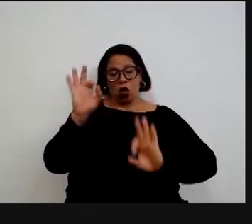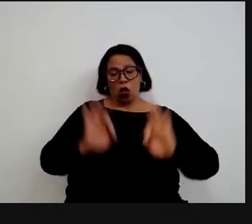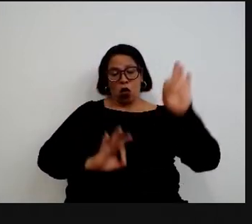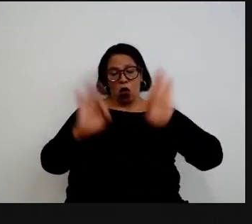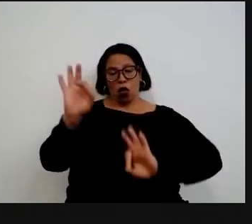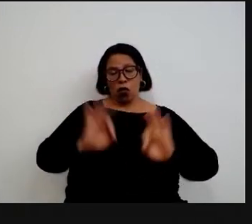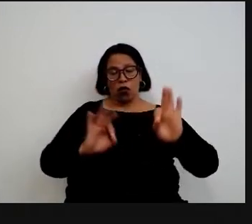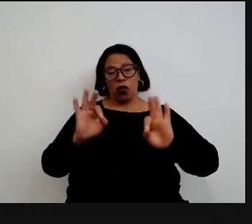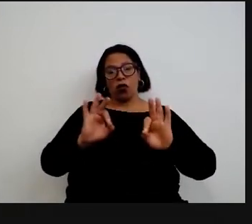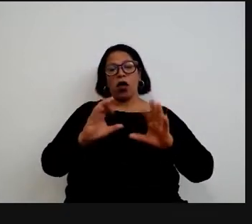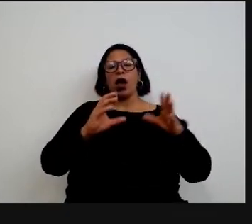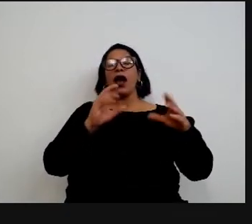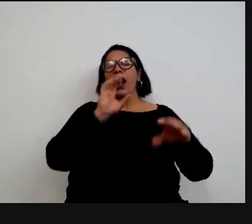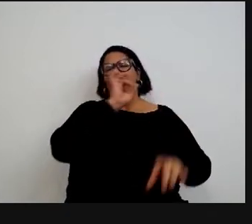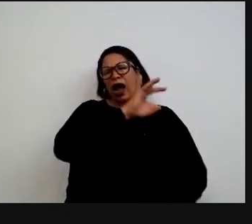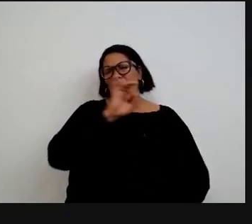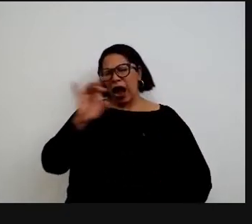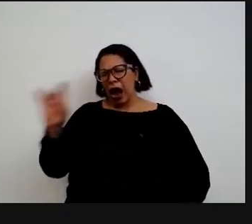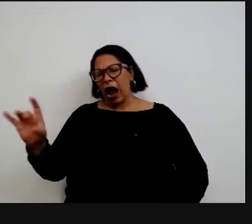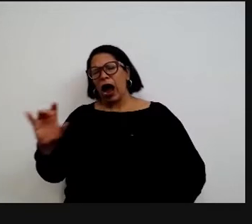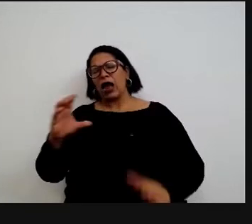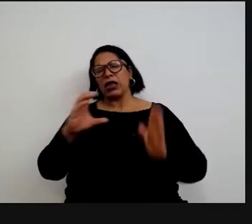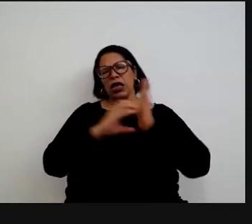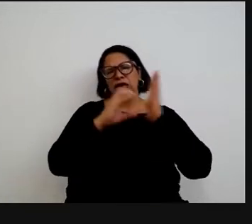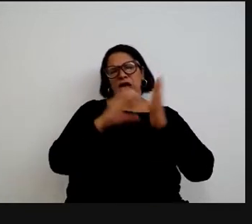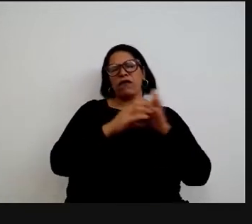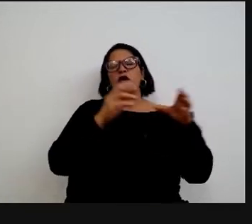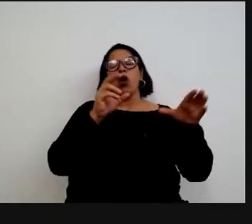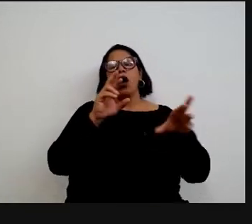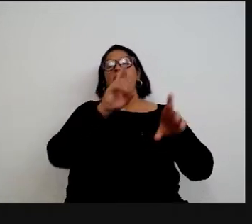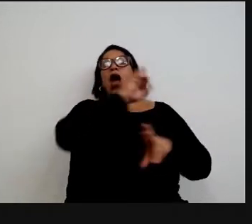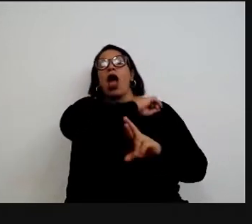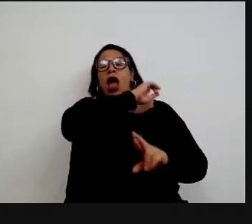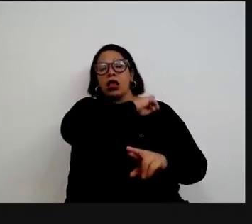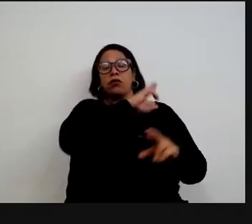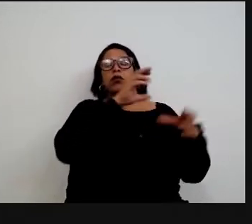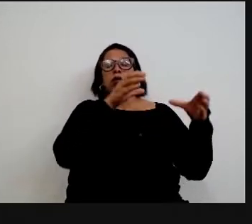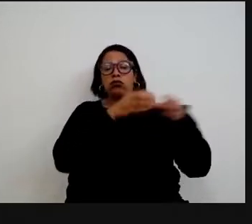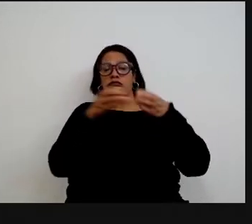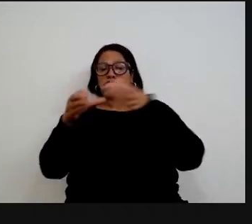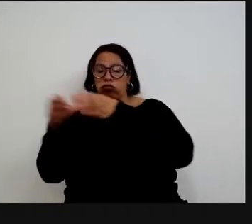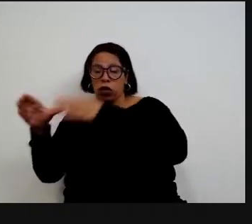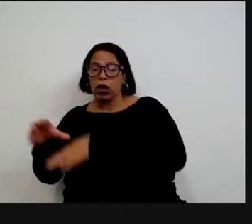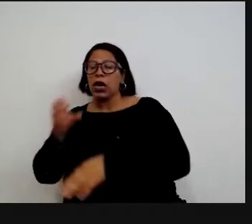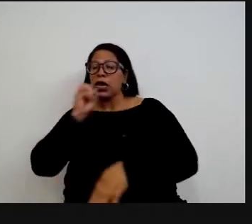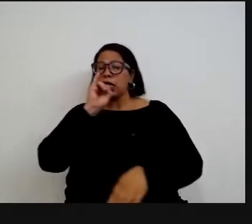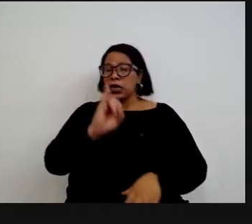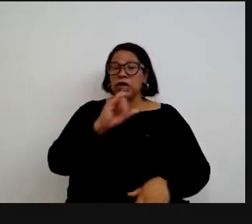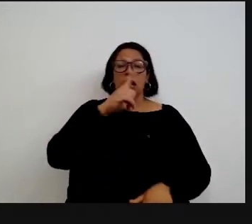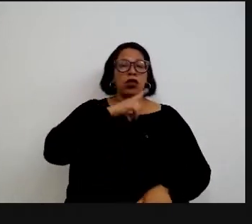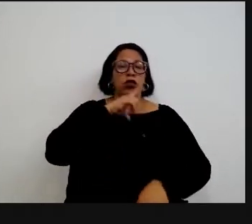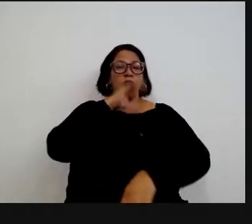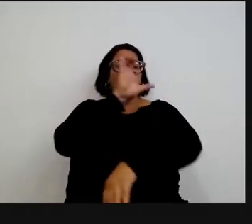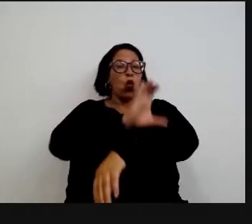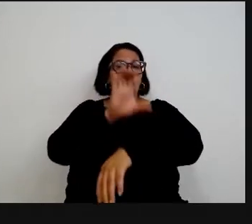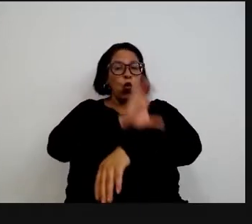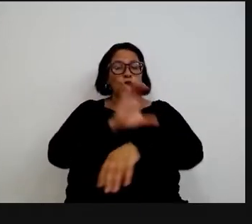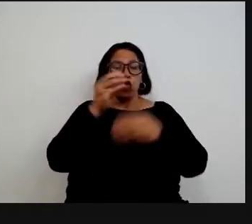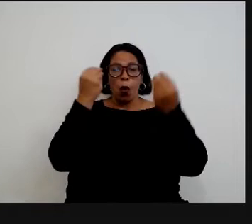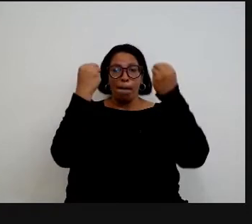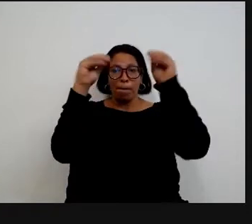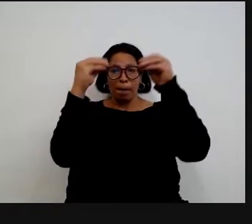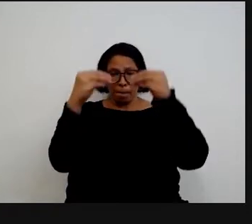trabalha, os servidores são responsáveis por turmas, né? E aí, se ele não tiver o curso dele